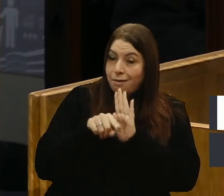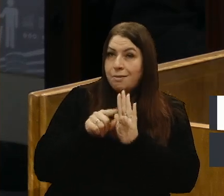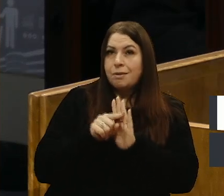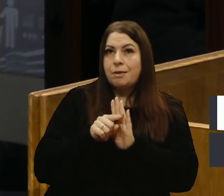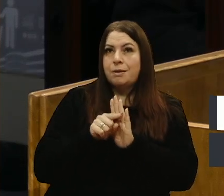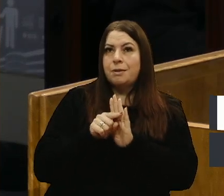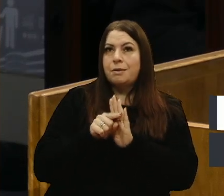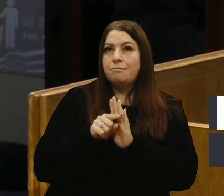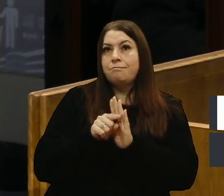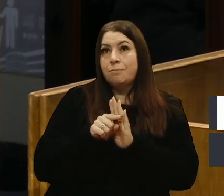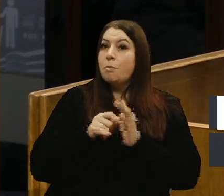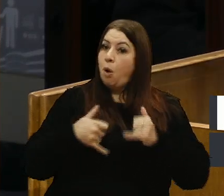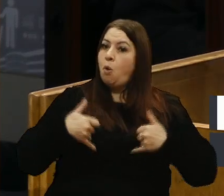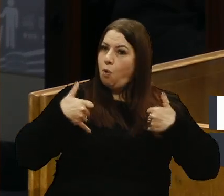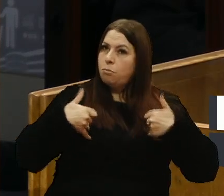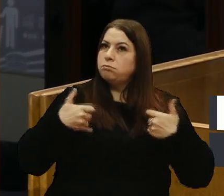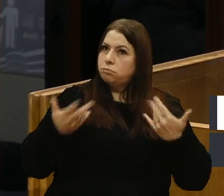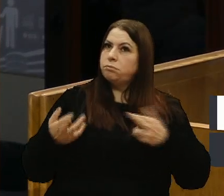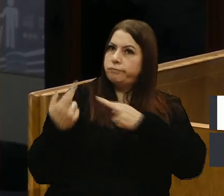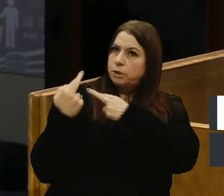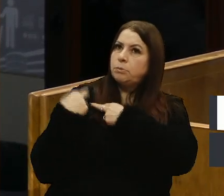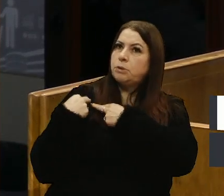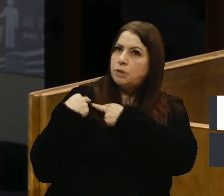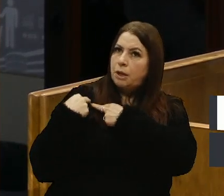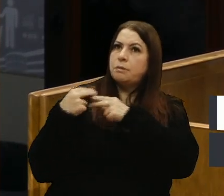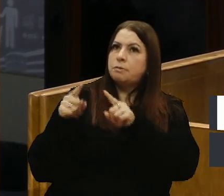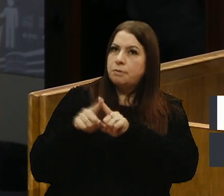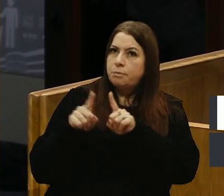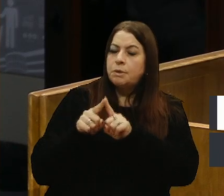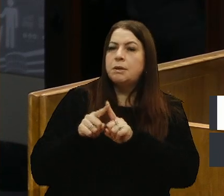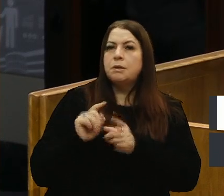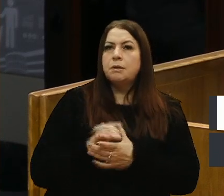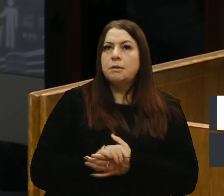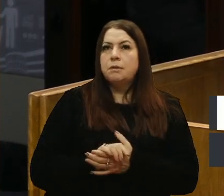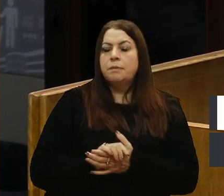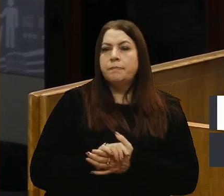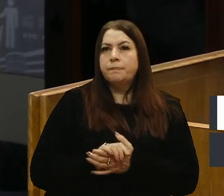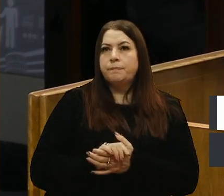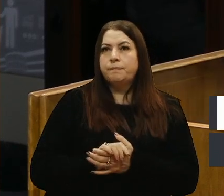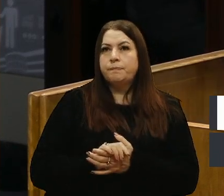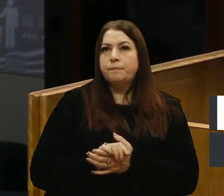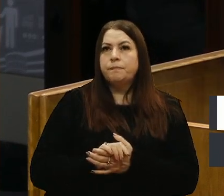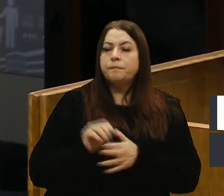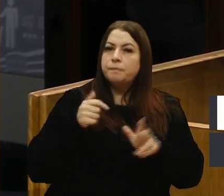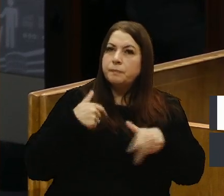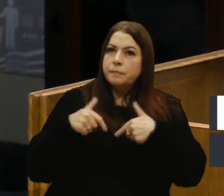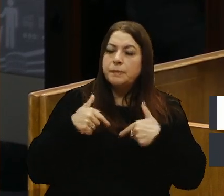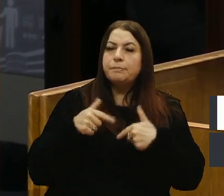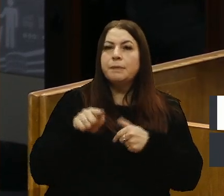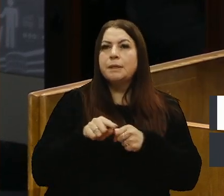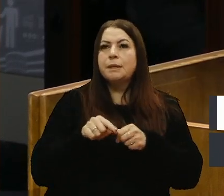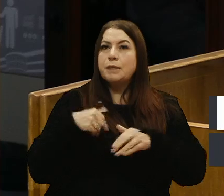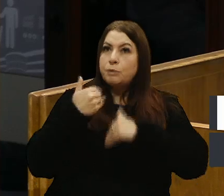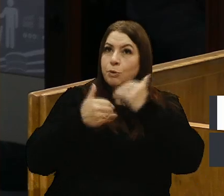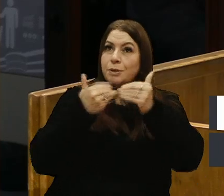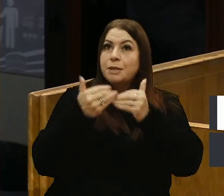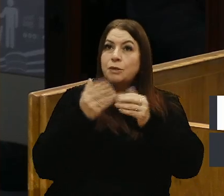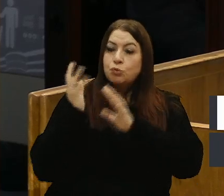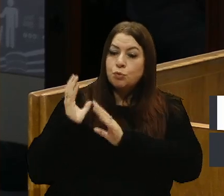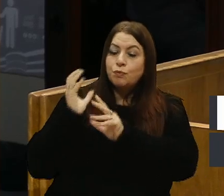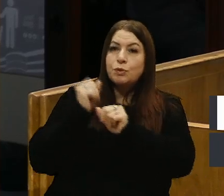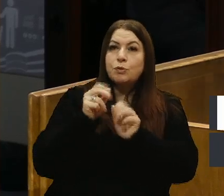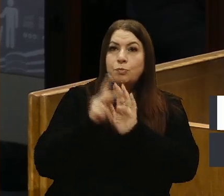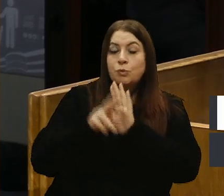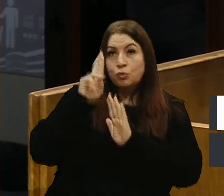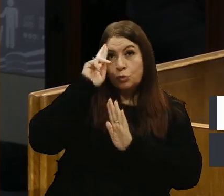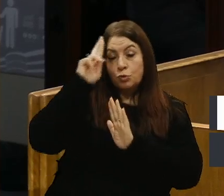um privilégio, uma grande responsabilidade também de trabalhar esse processo de revisão de um plano